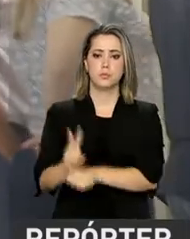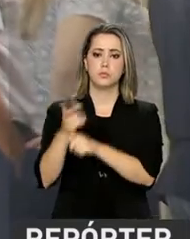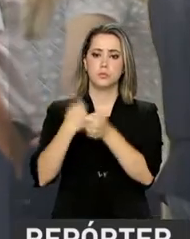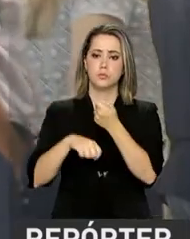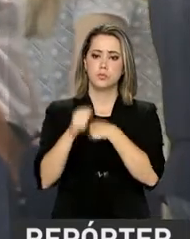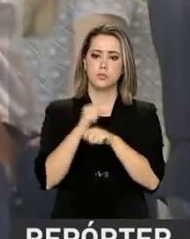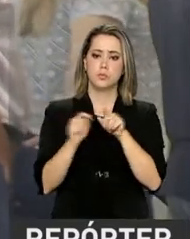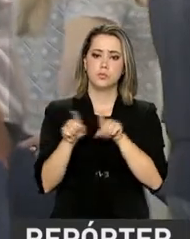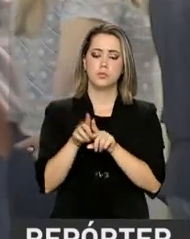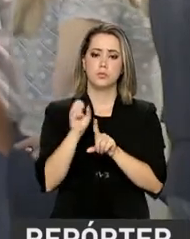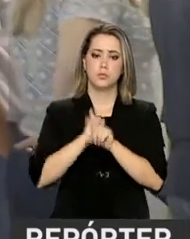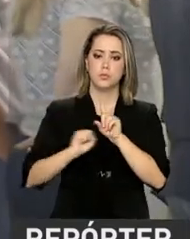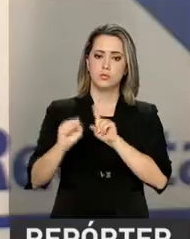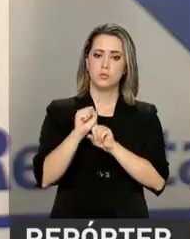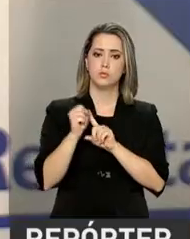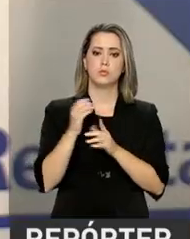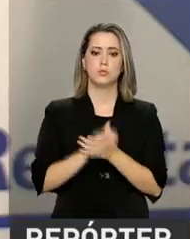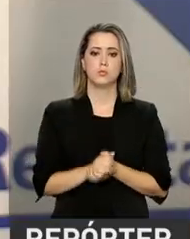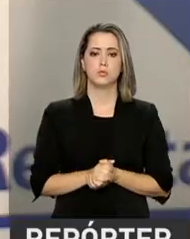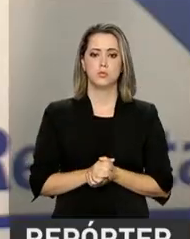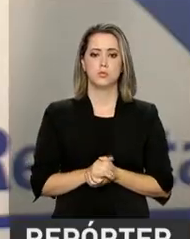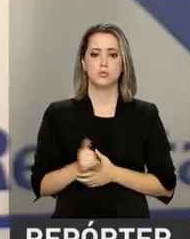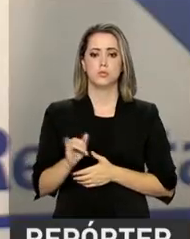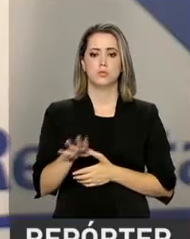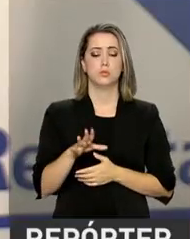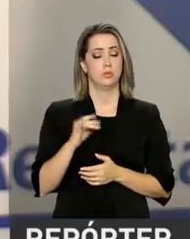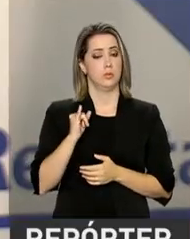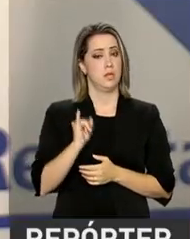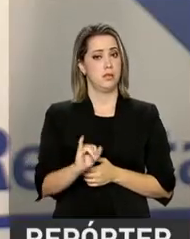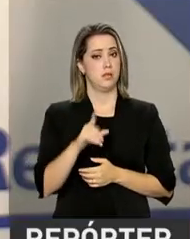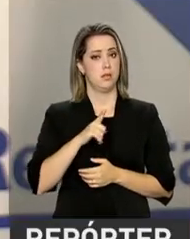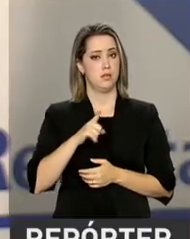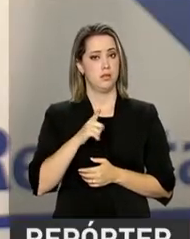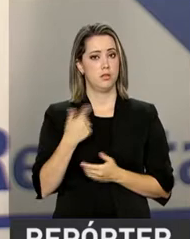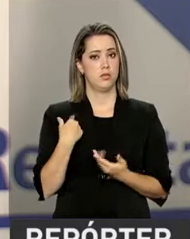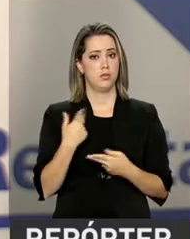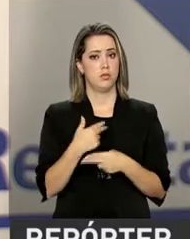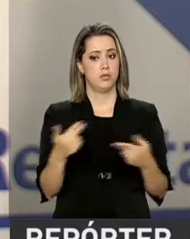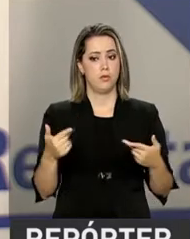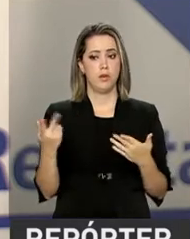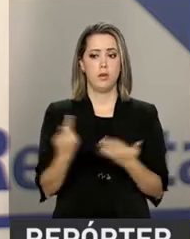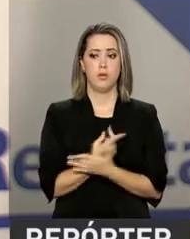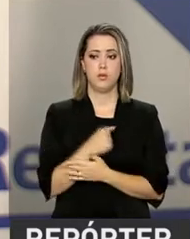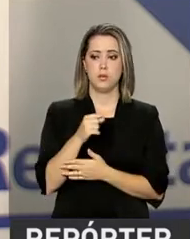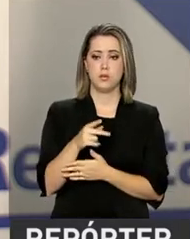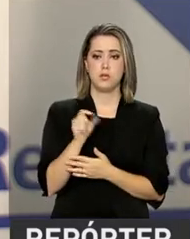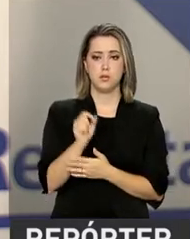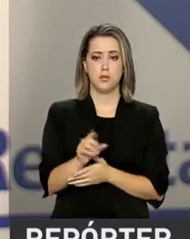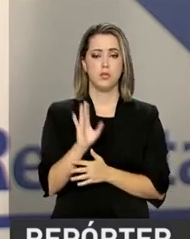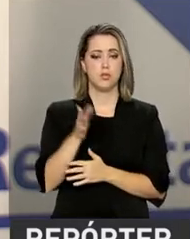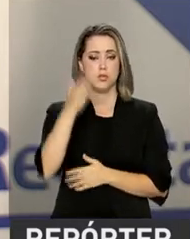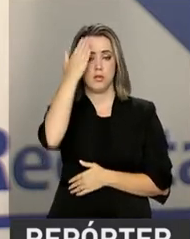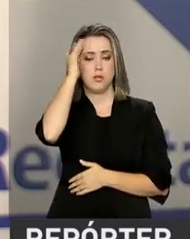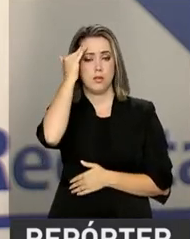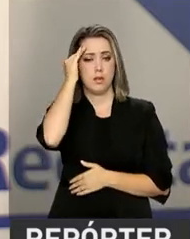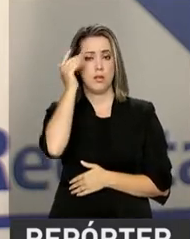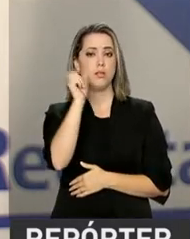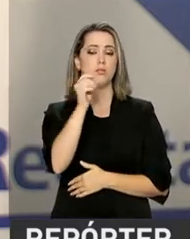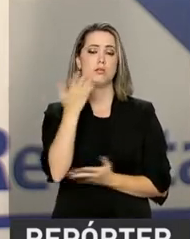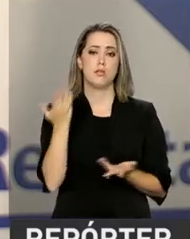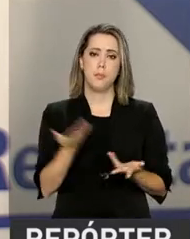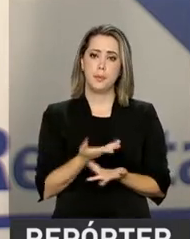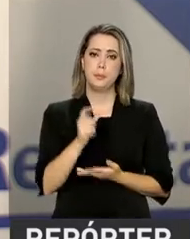e da sociedade quando tiver submetido a algum procedimento vai entender exatamente o que está acontecendo e